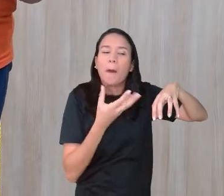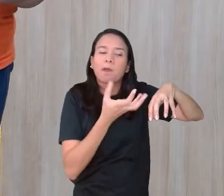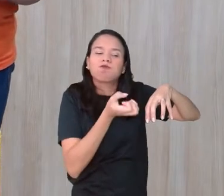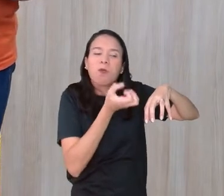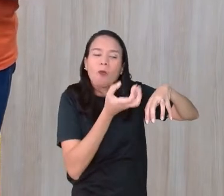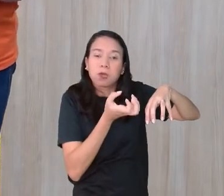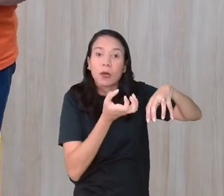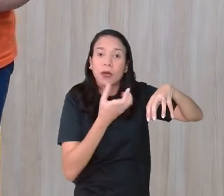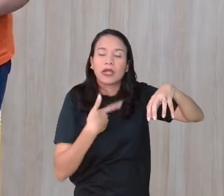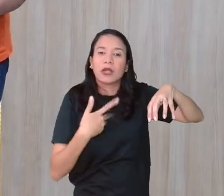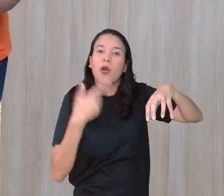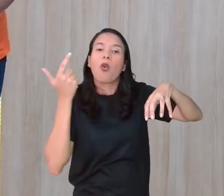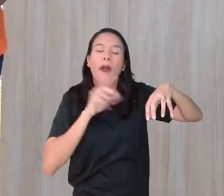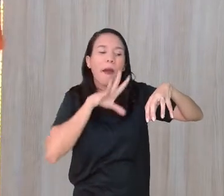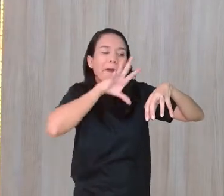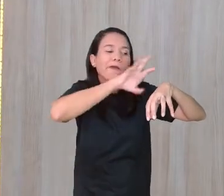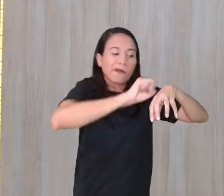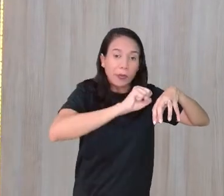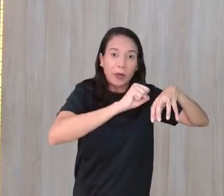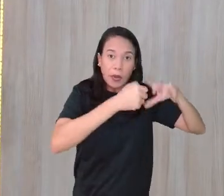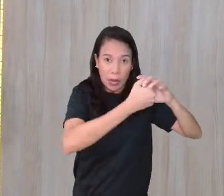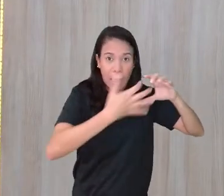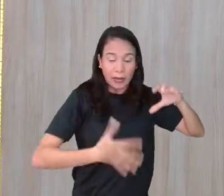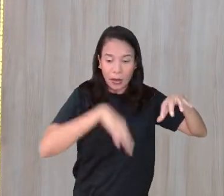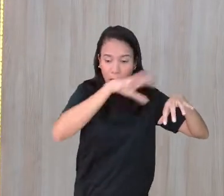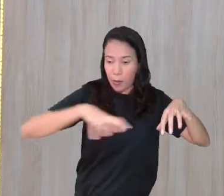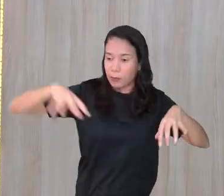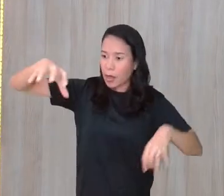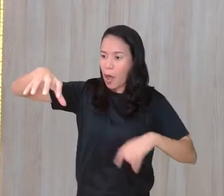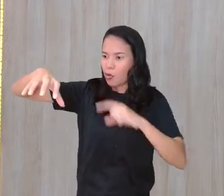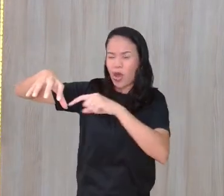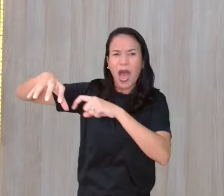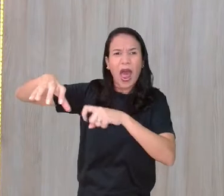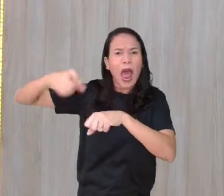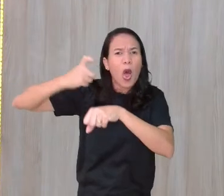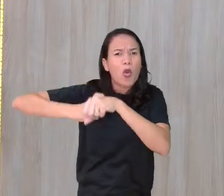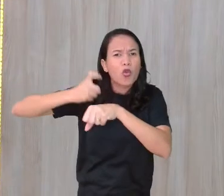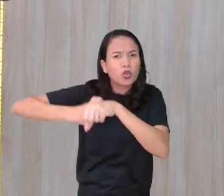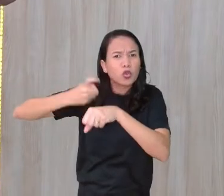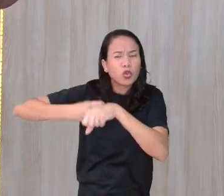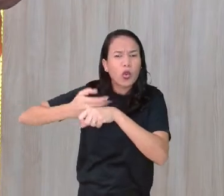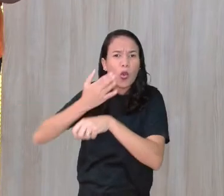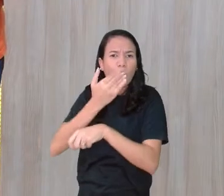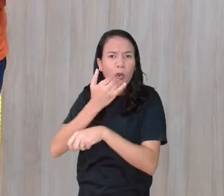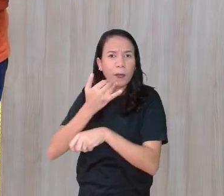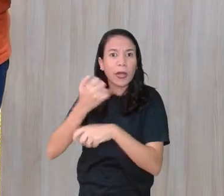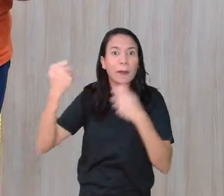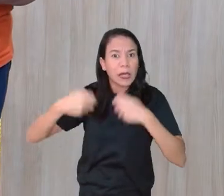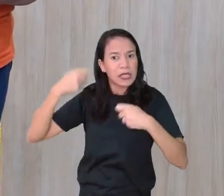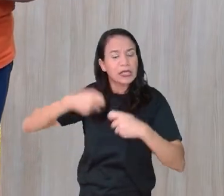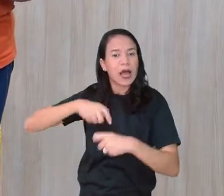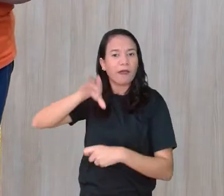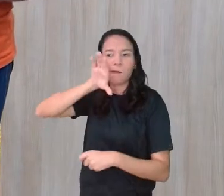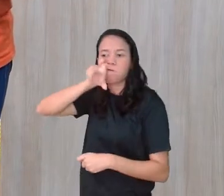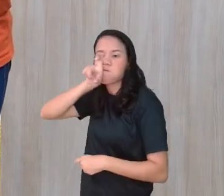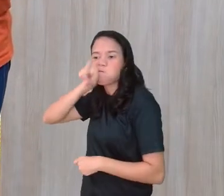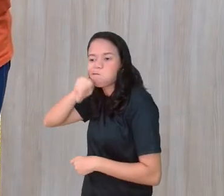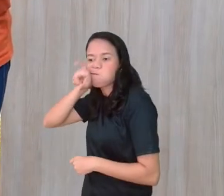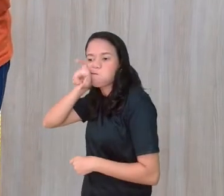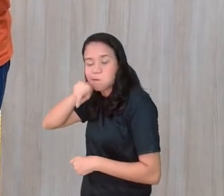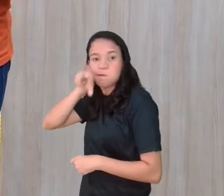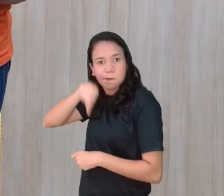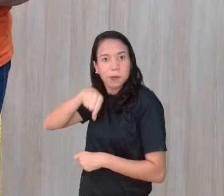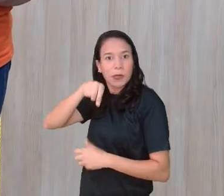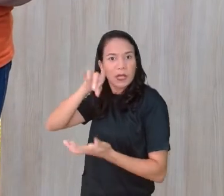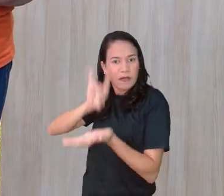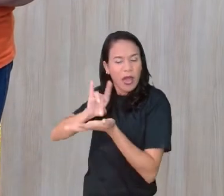o bico tinha uma característica. Em outra ilha, eram coquinhos muito duros. Então, essas aves elas tinham que ter, né, um bico